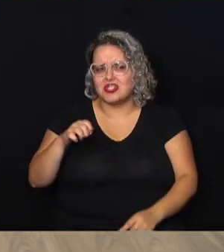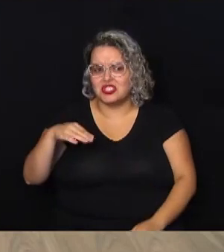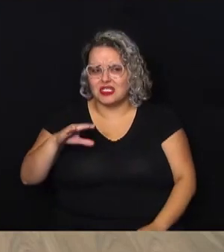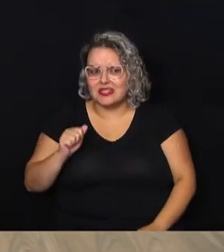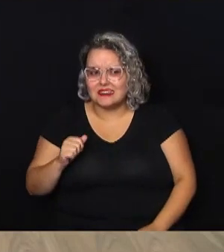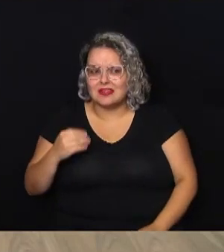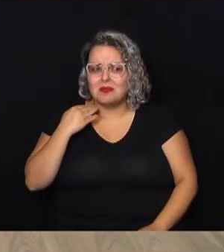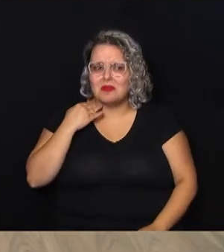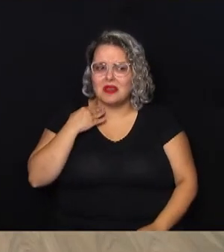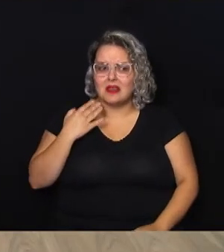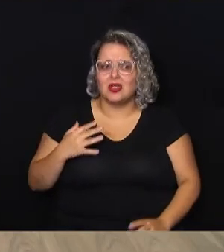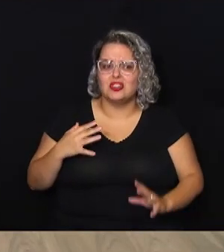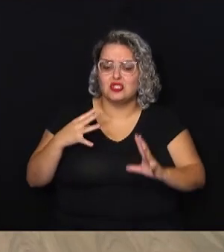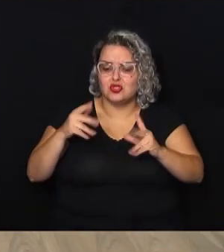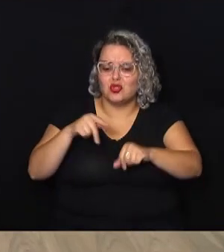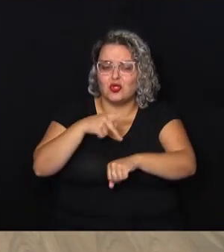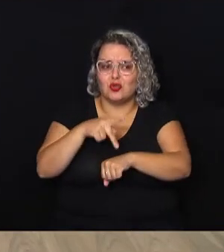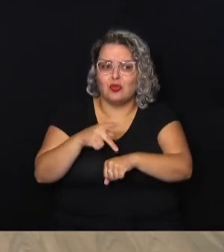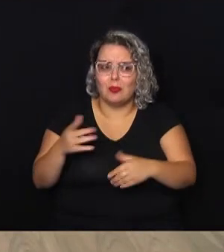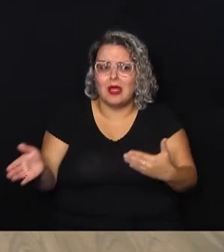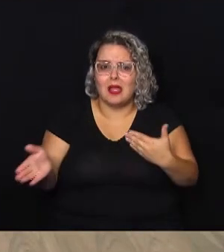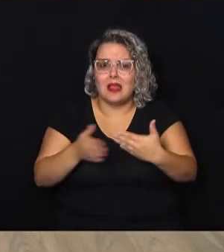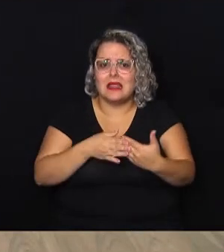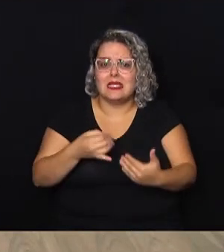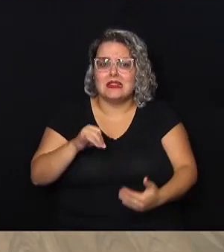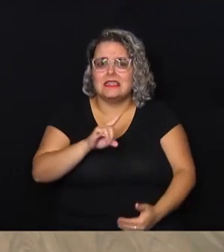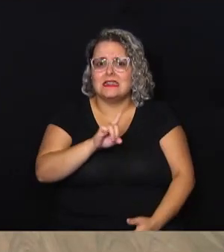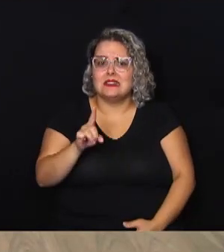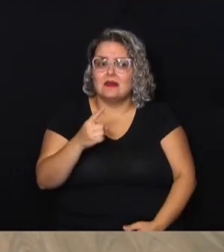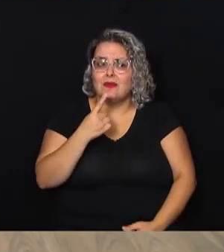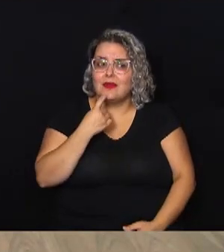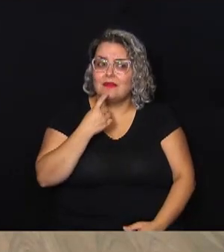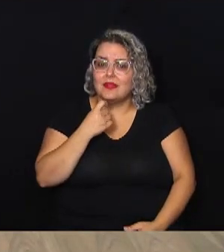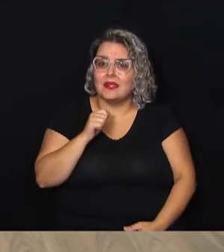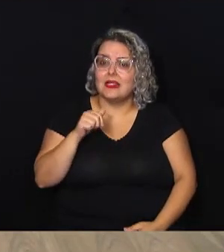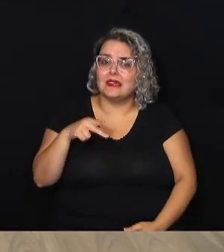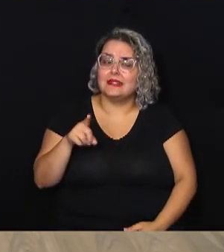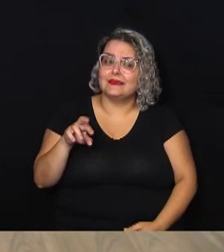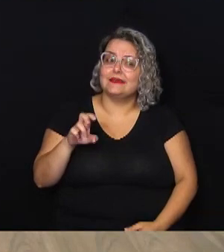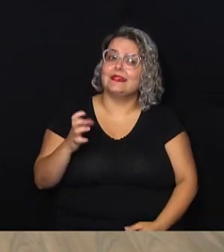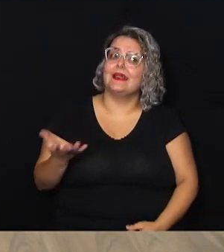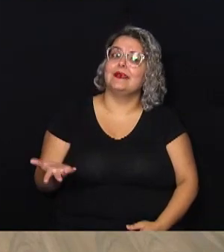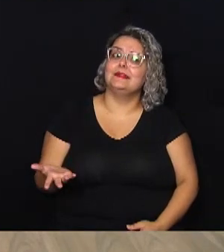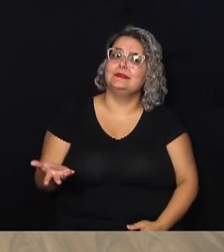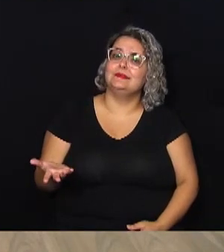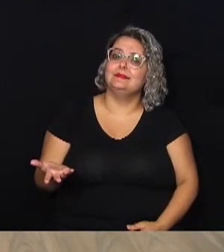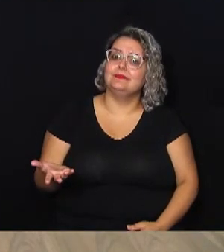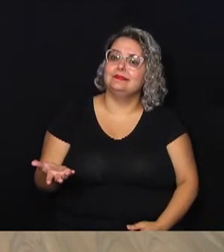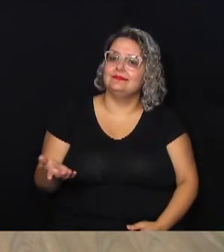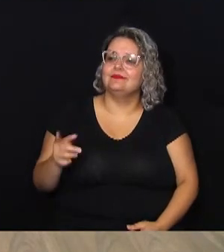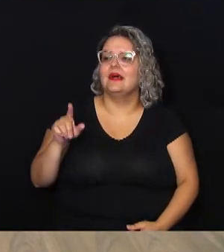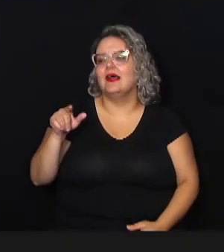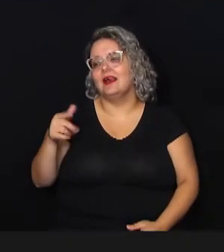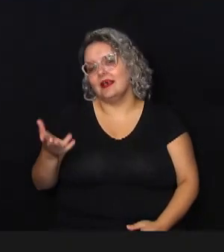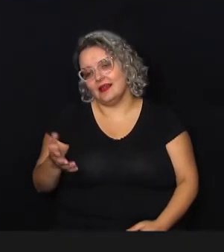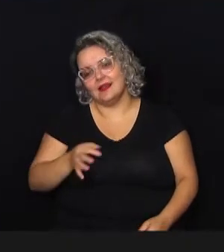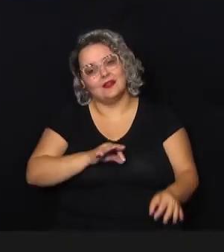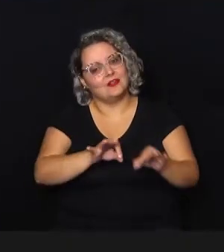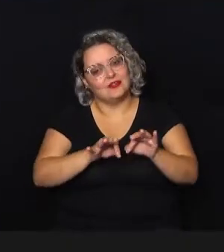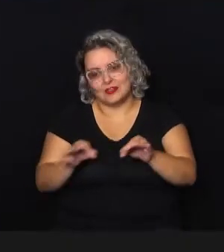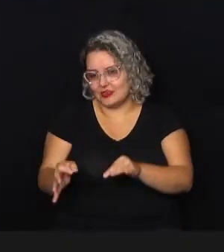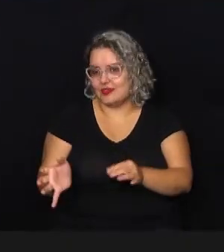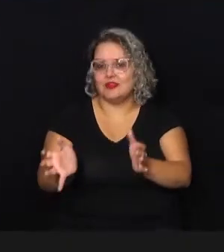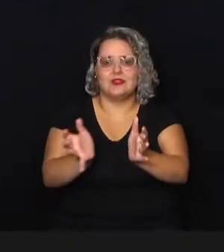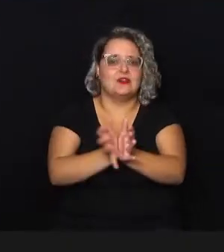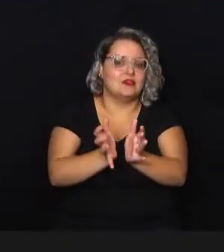país vão estar fechadas se não é feriado, André Luiz? Questão de organização da